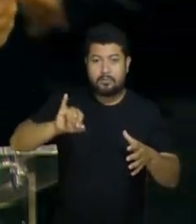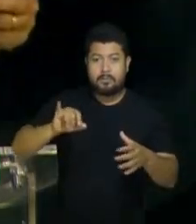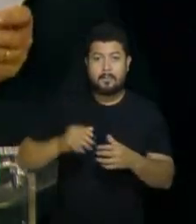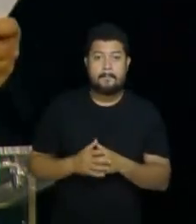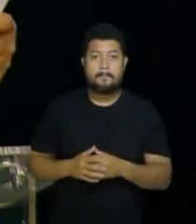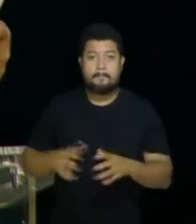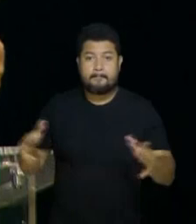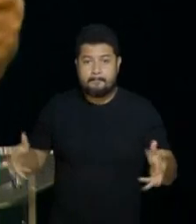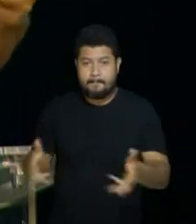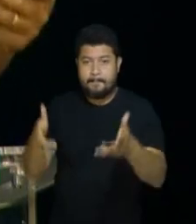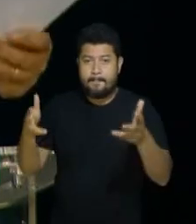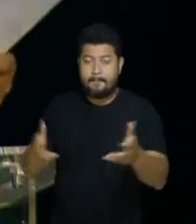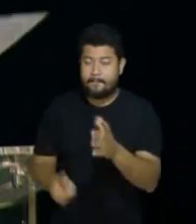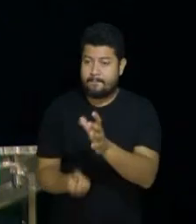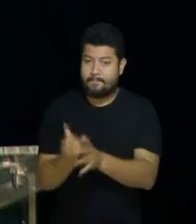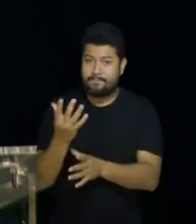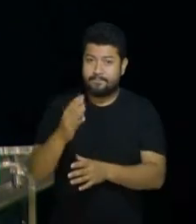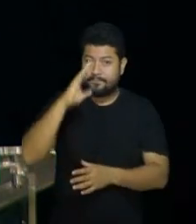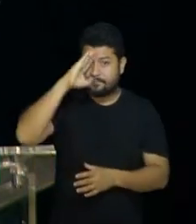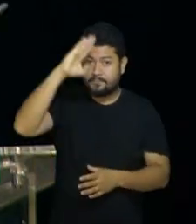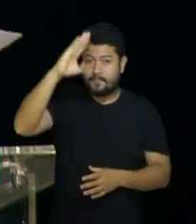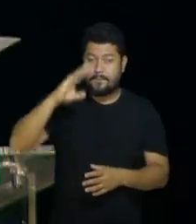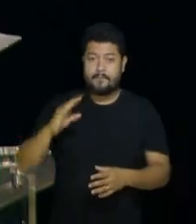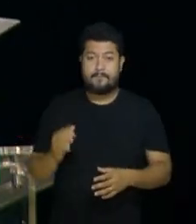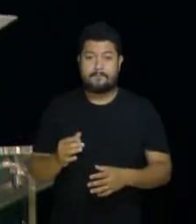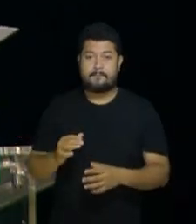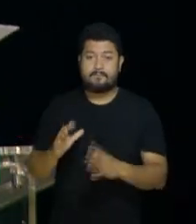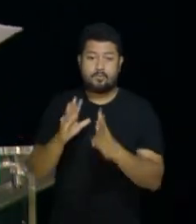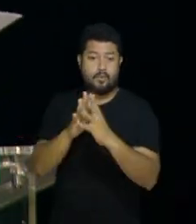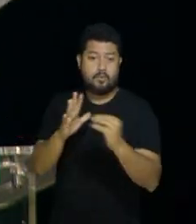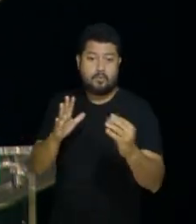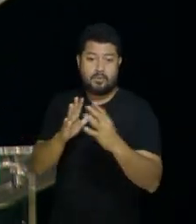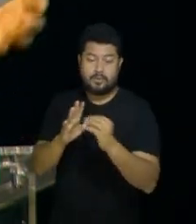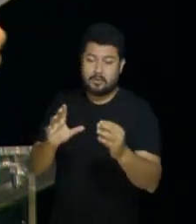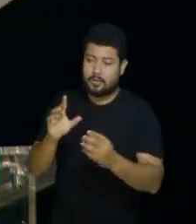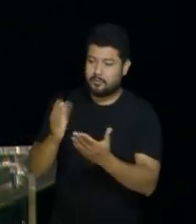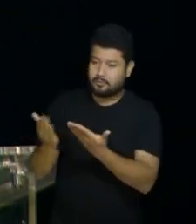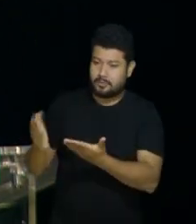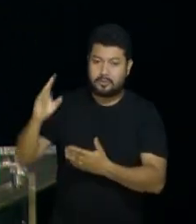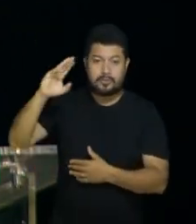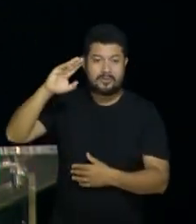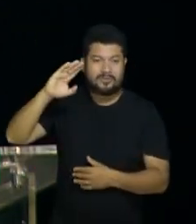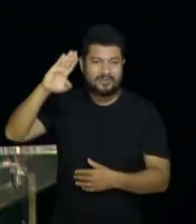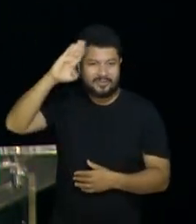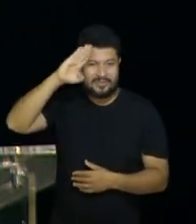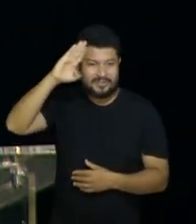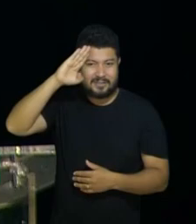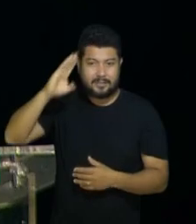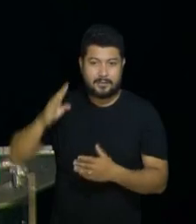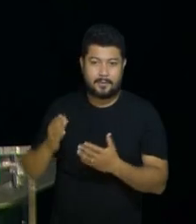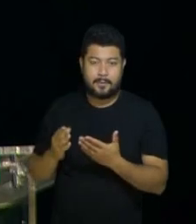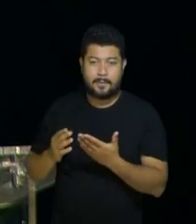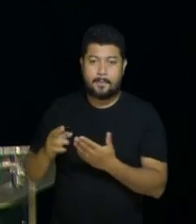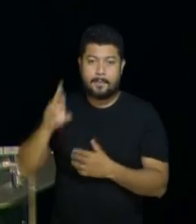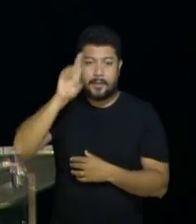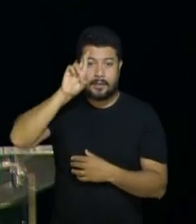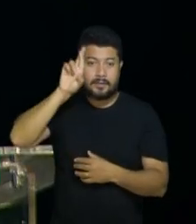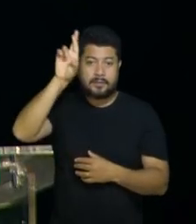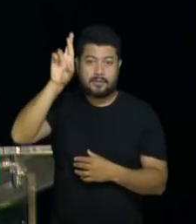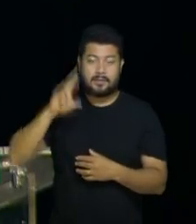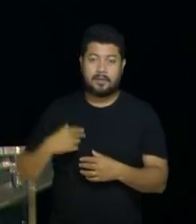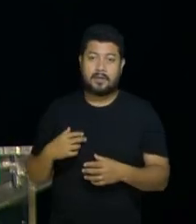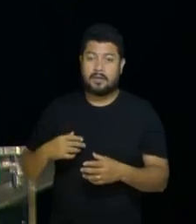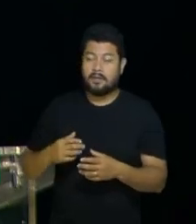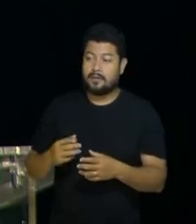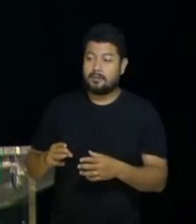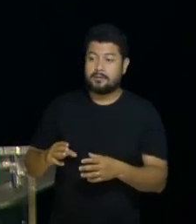também, principalmente, pelo exemplo que os nossos chefes e os nossos escoteiros têm dado de abnegação e de